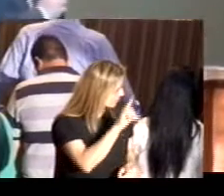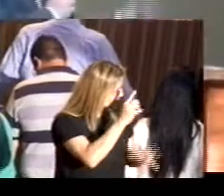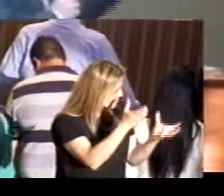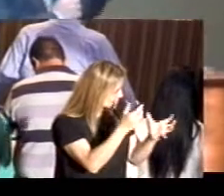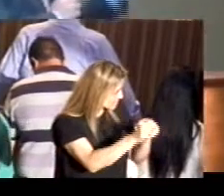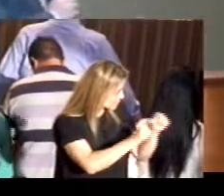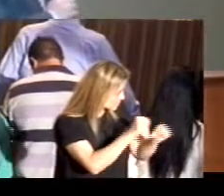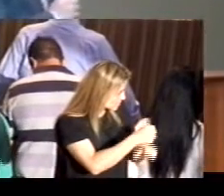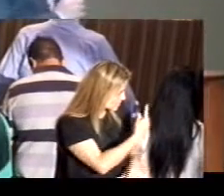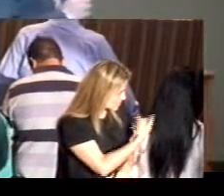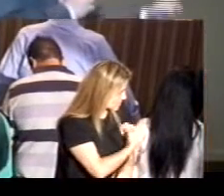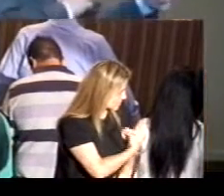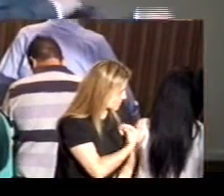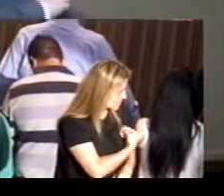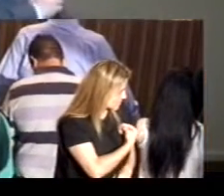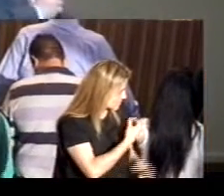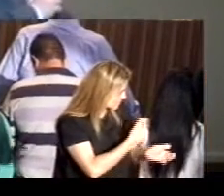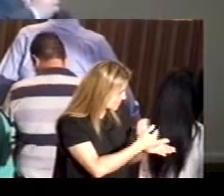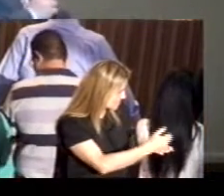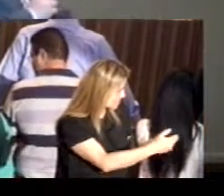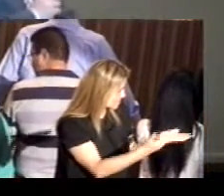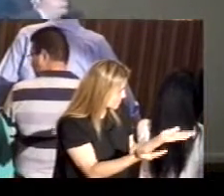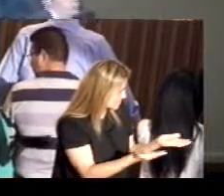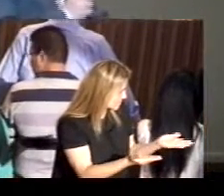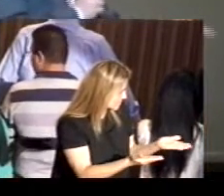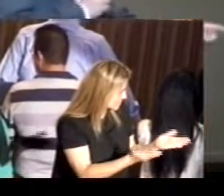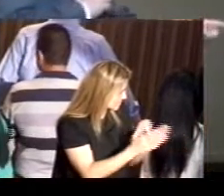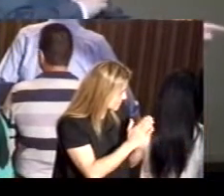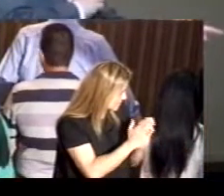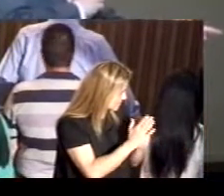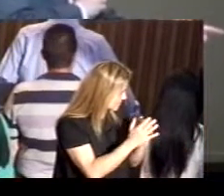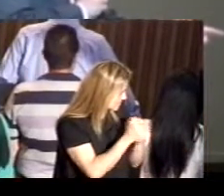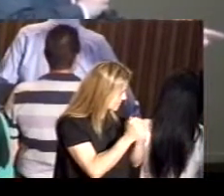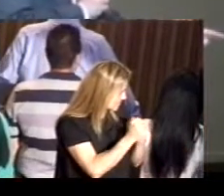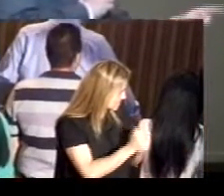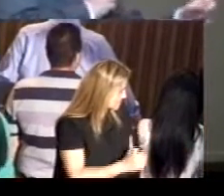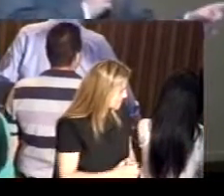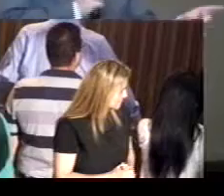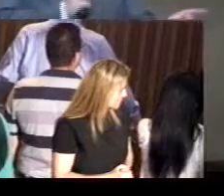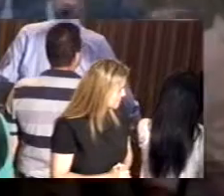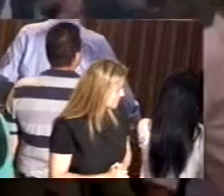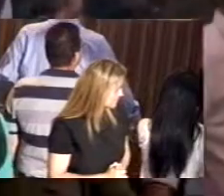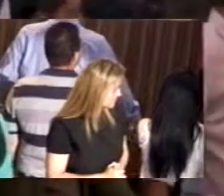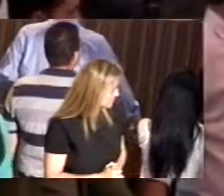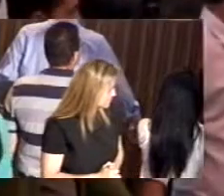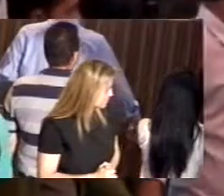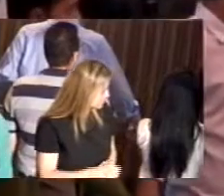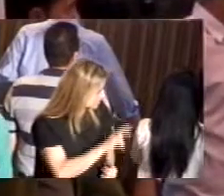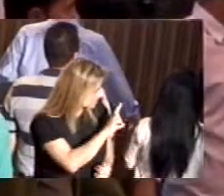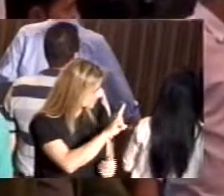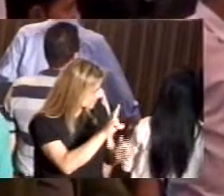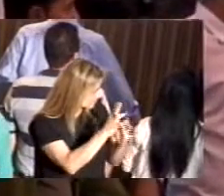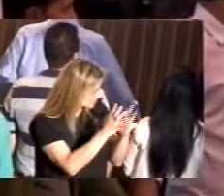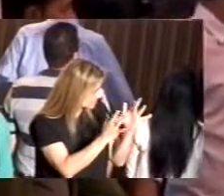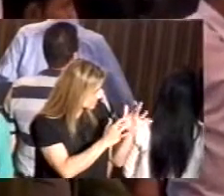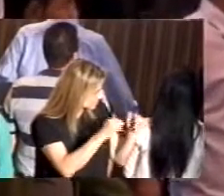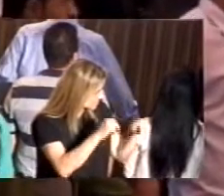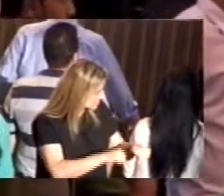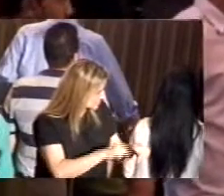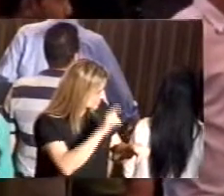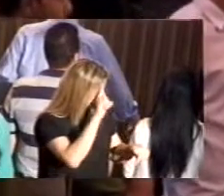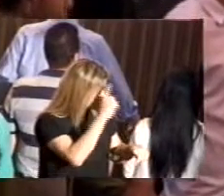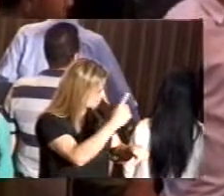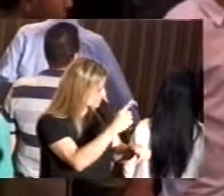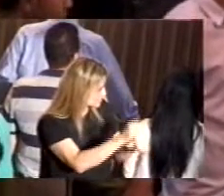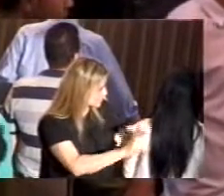mude. Então começou agora. Amém? Em nome de Jesus? Amém? Em nome de Jesus. Hoje é o dia do